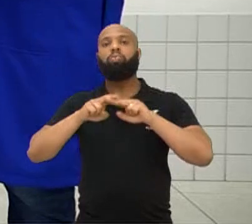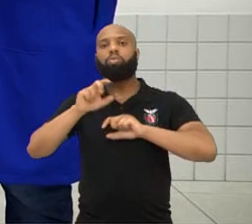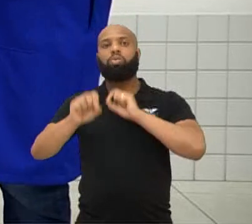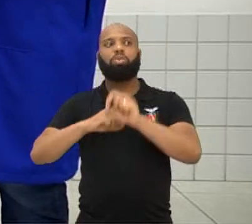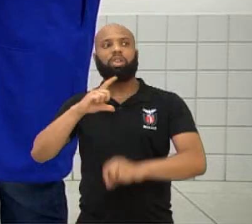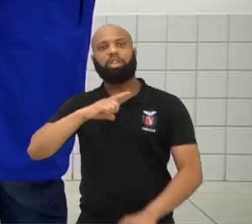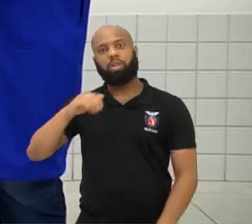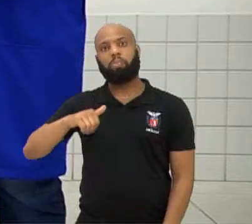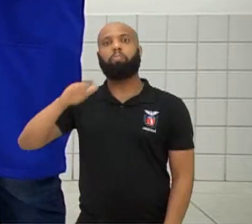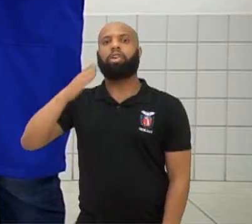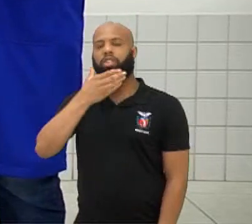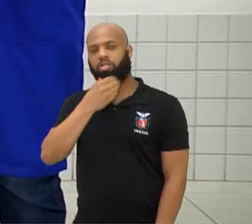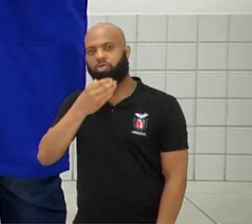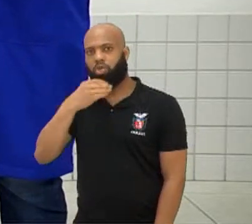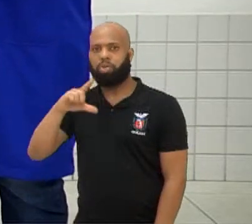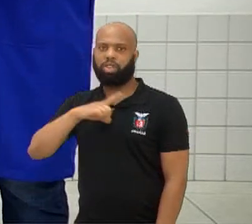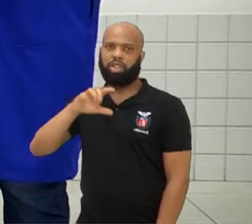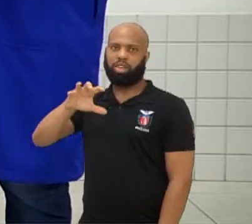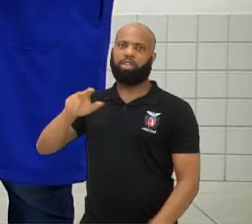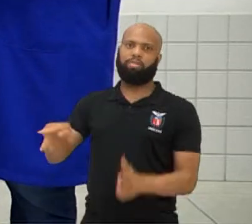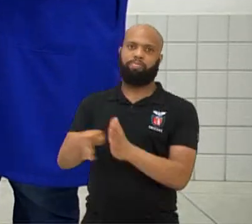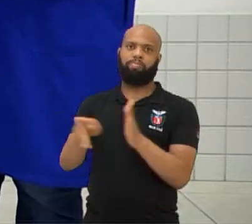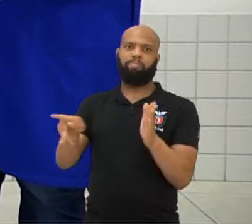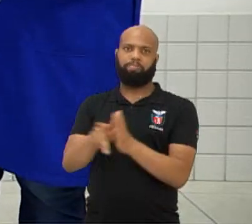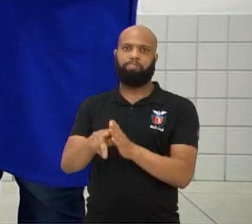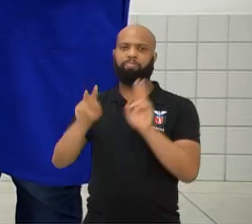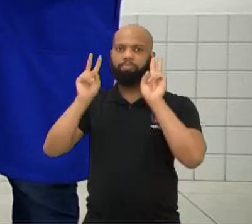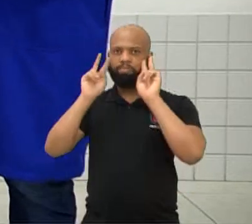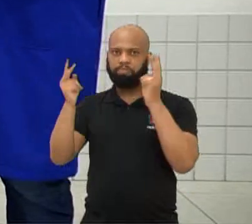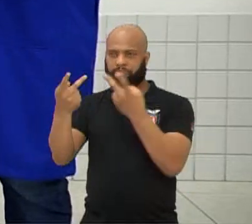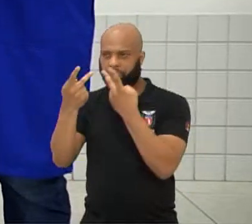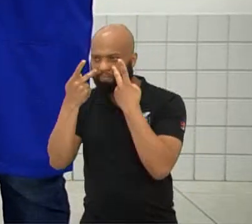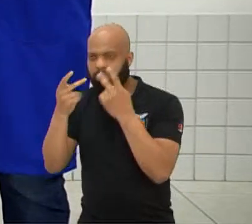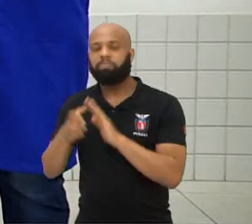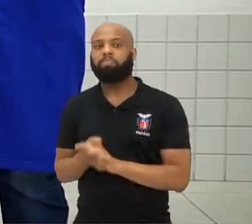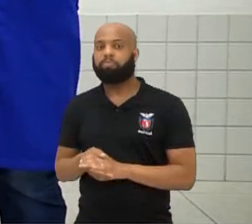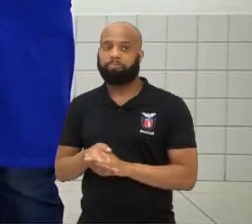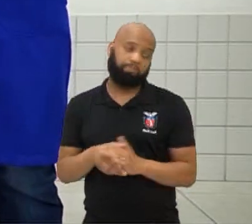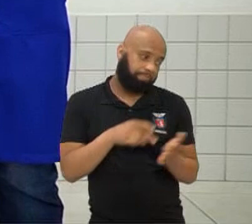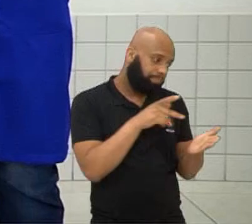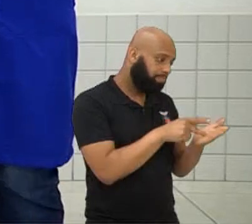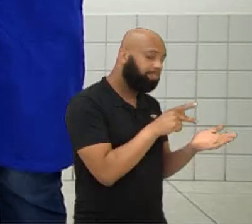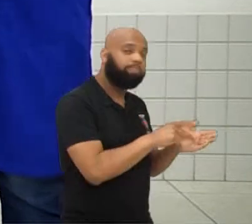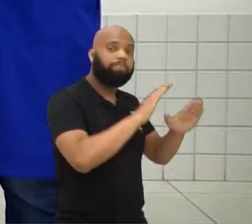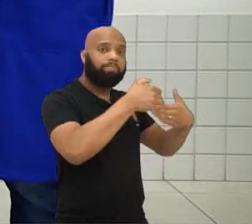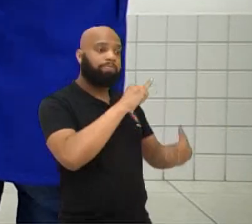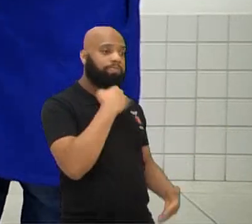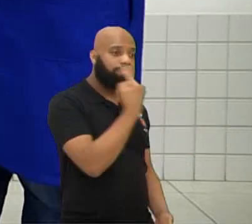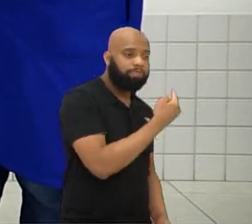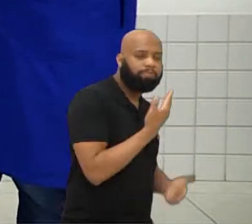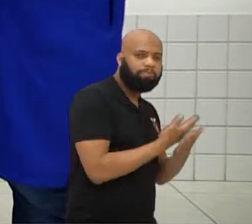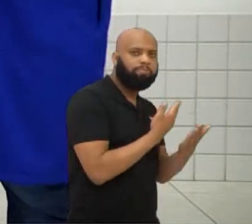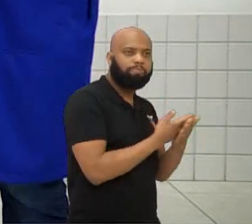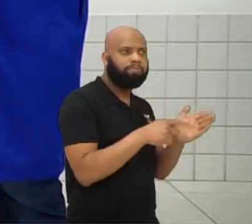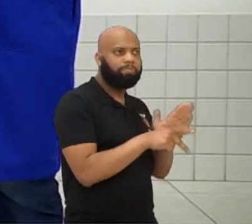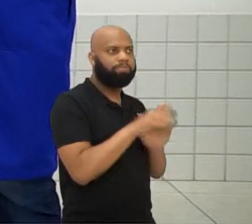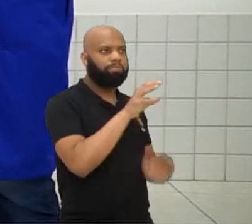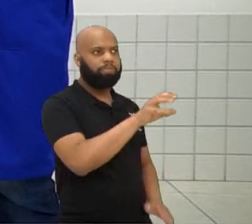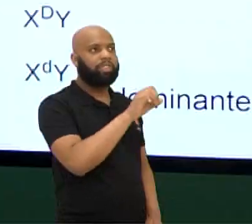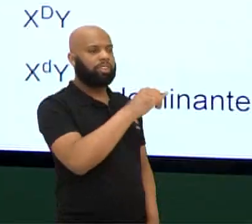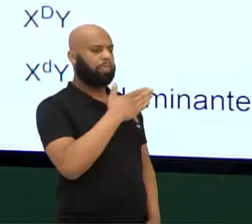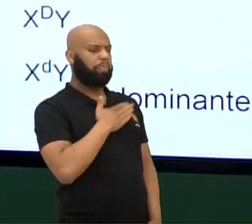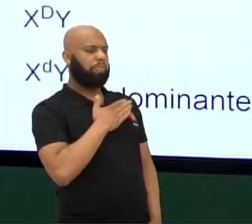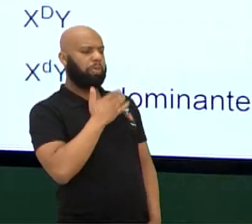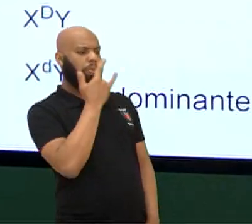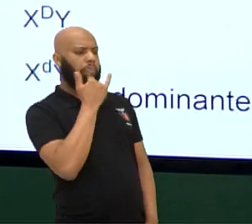é predominante em homens a questão do daltonismo. Isso é verdade. Então, assim, professor, se a gente for estar trabalhando nessa ideia, então, se meu pai é